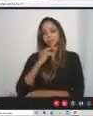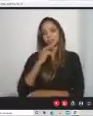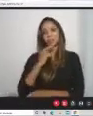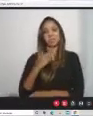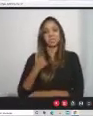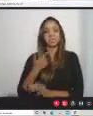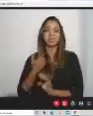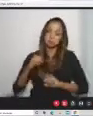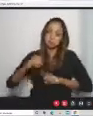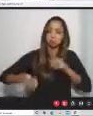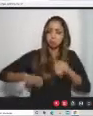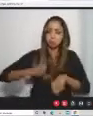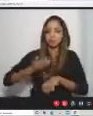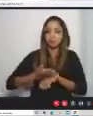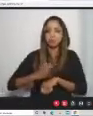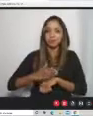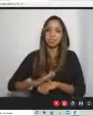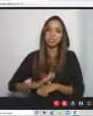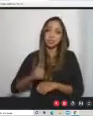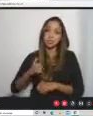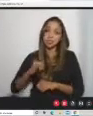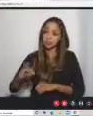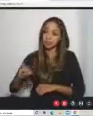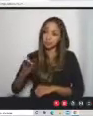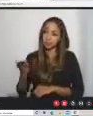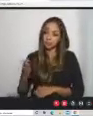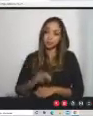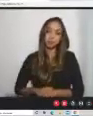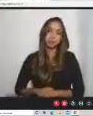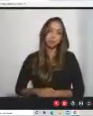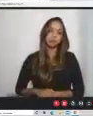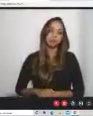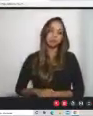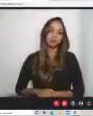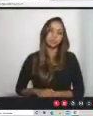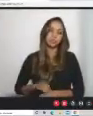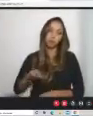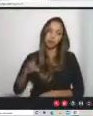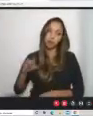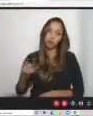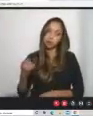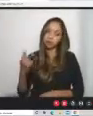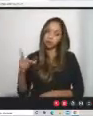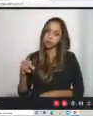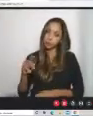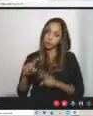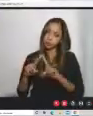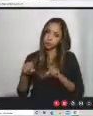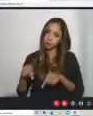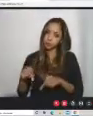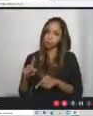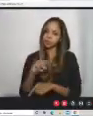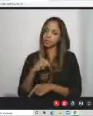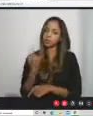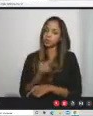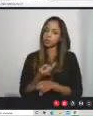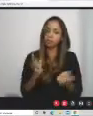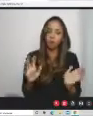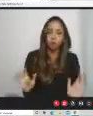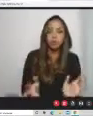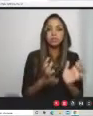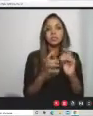Excelências que aproveitar o projeto do senhor, vereador, e a gente incentivar também a questão das ciclovias